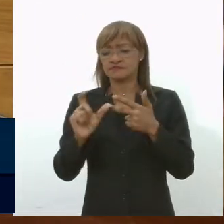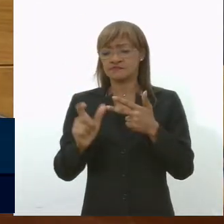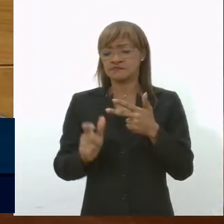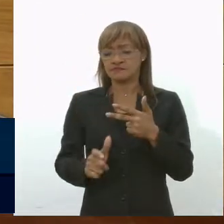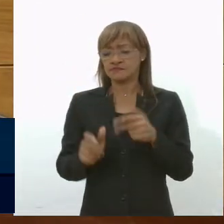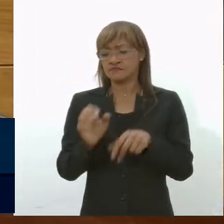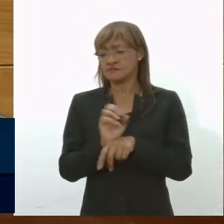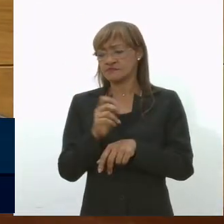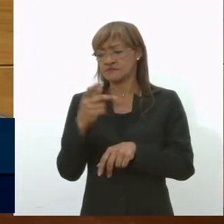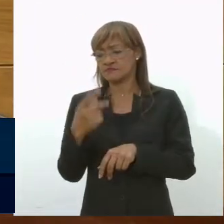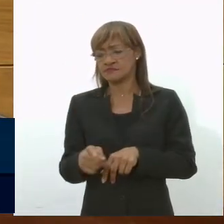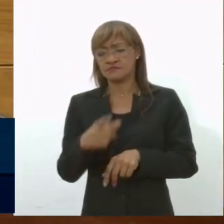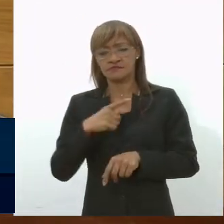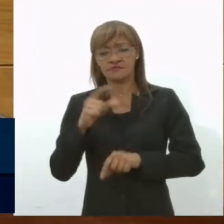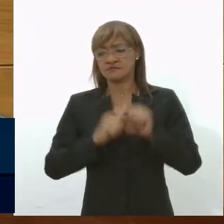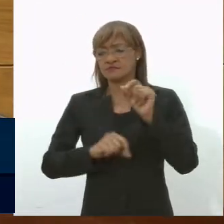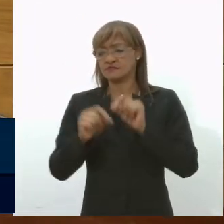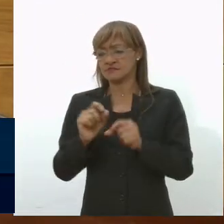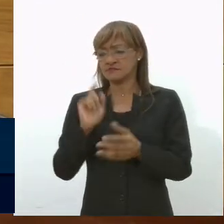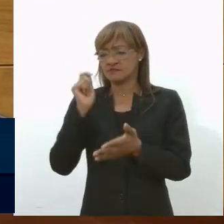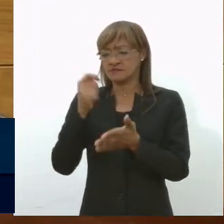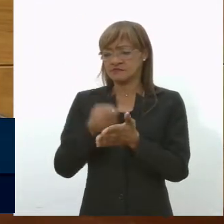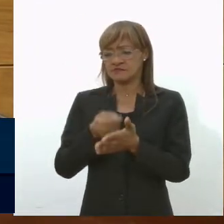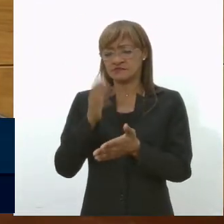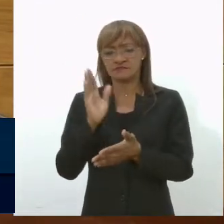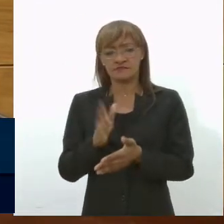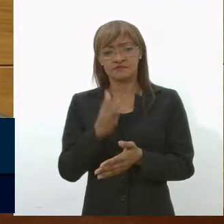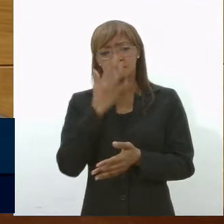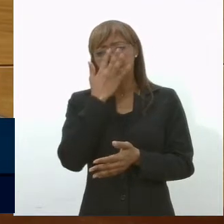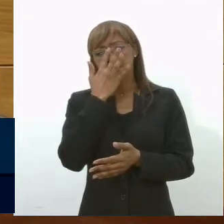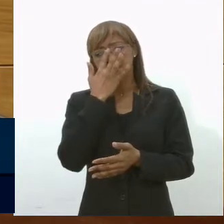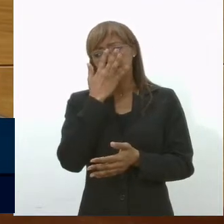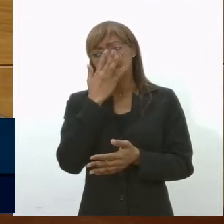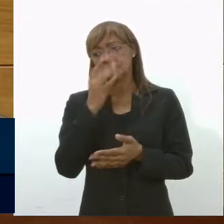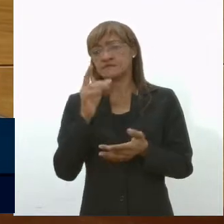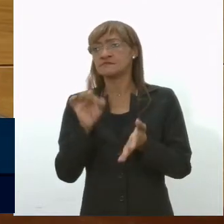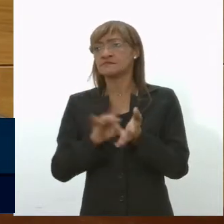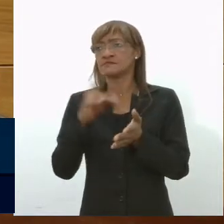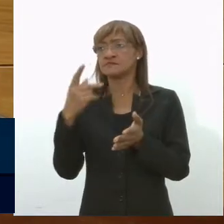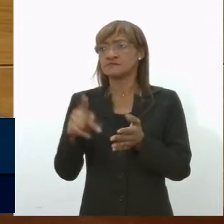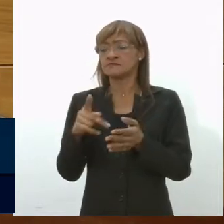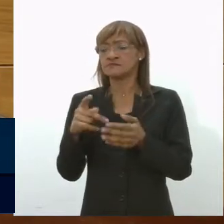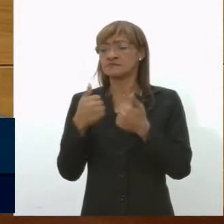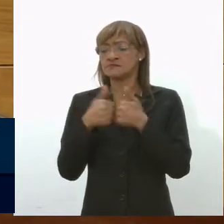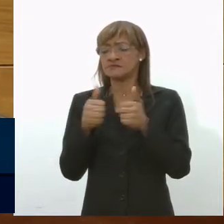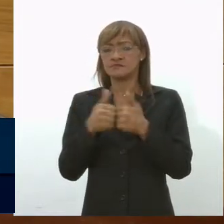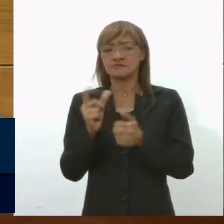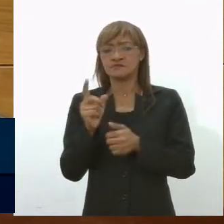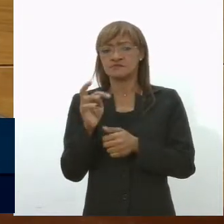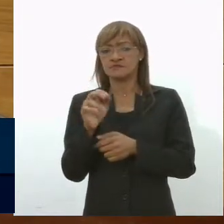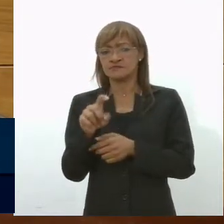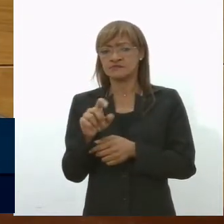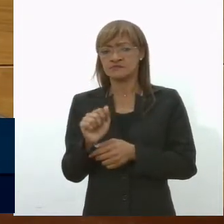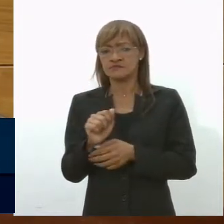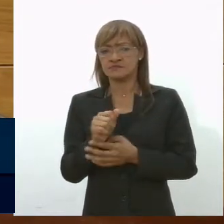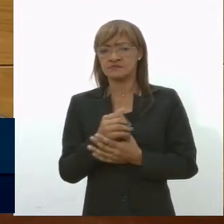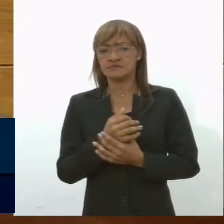aplicar isenção do pagamento de tarifa de transporte público estadual àqueles que exercem a função